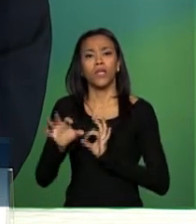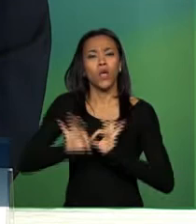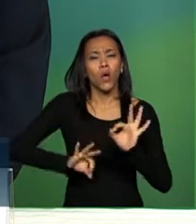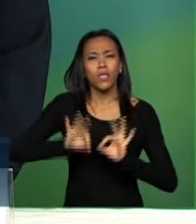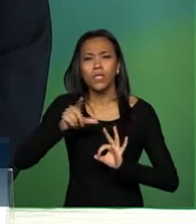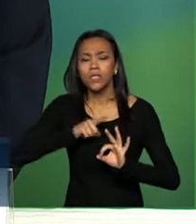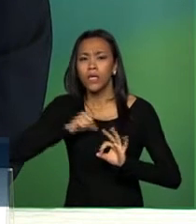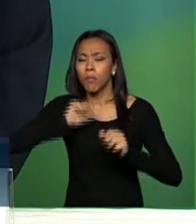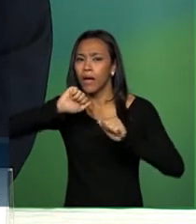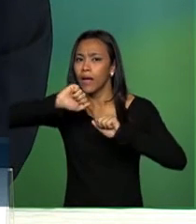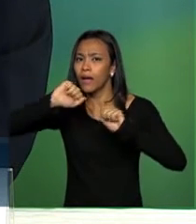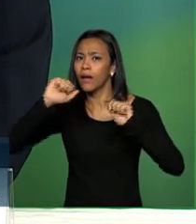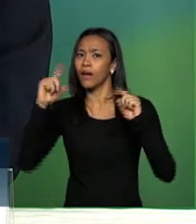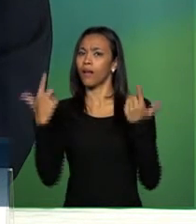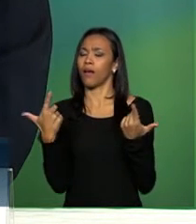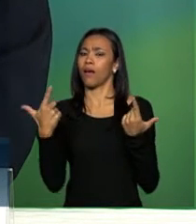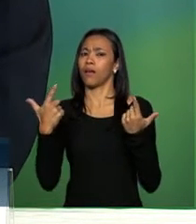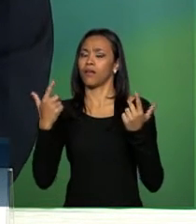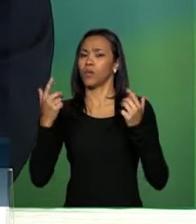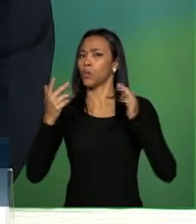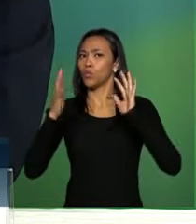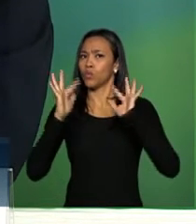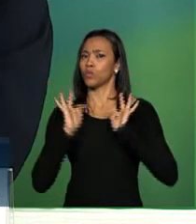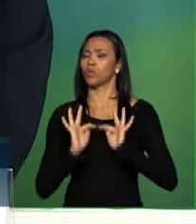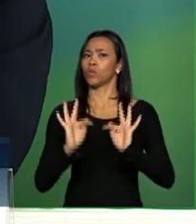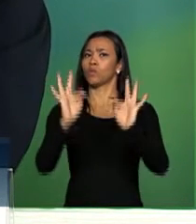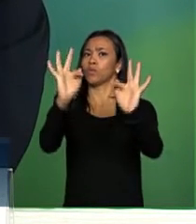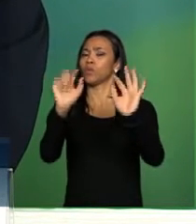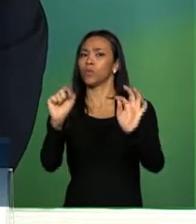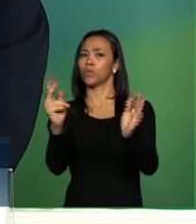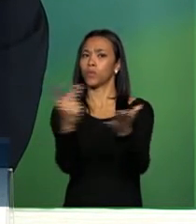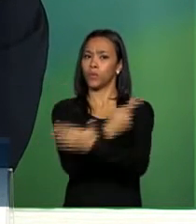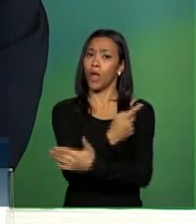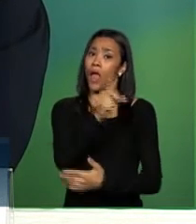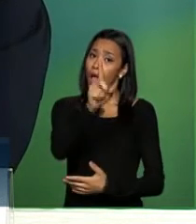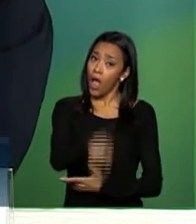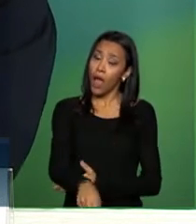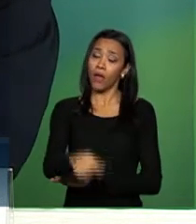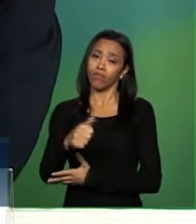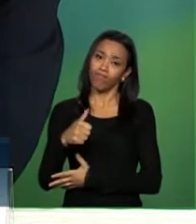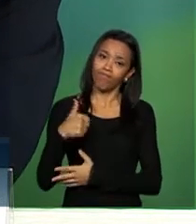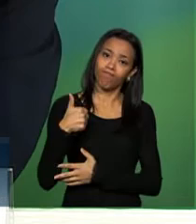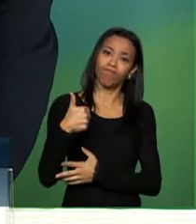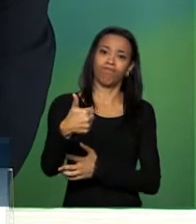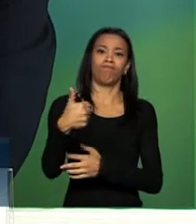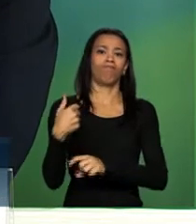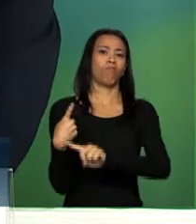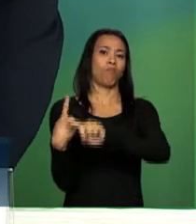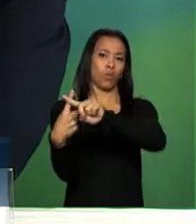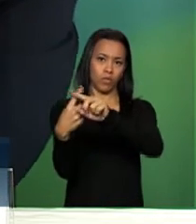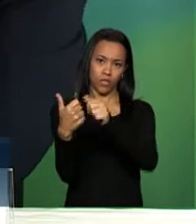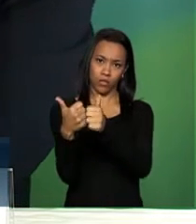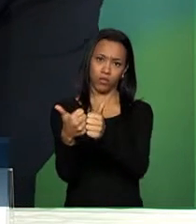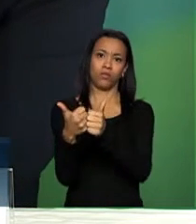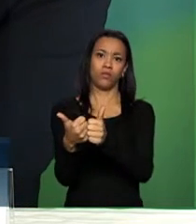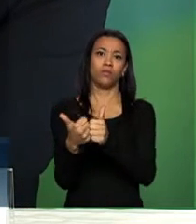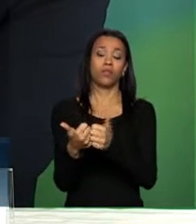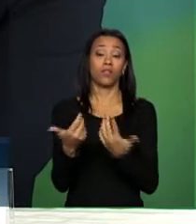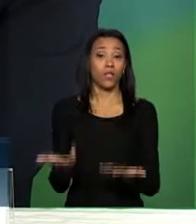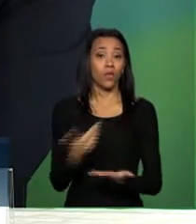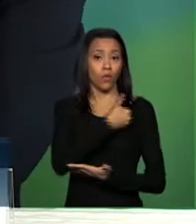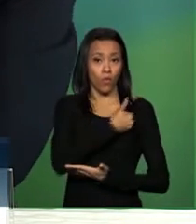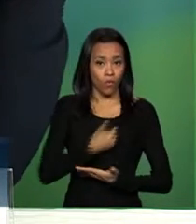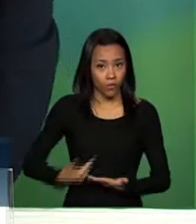de recomposição gradual é um sinal muito positivo que está sendo dado de que o